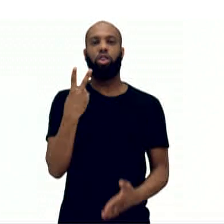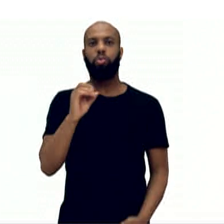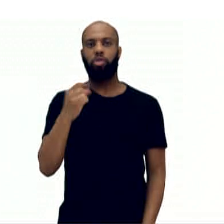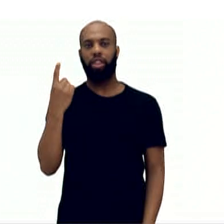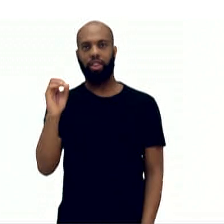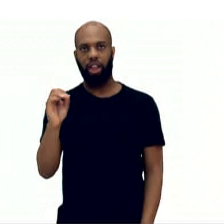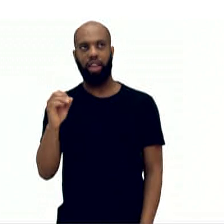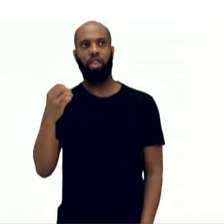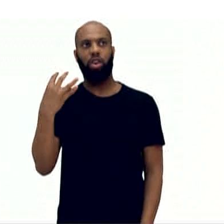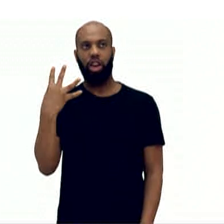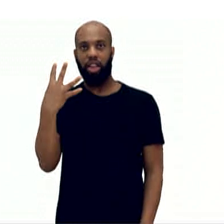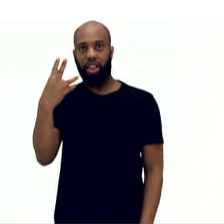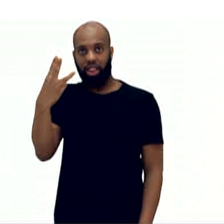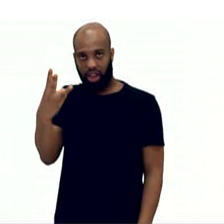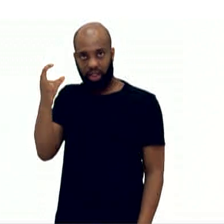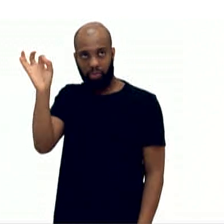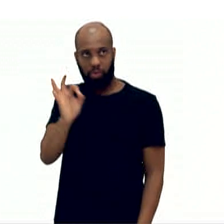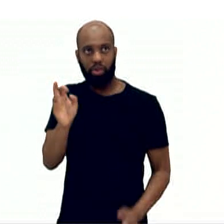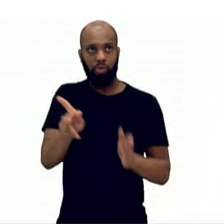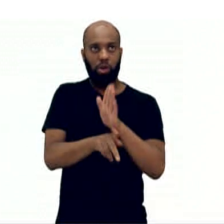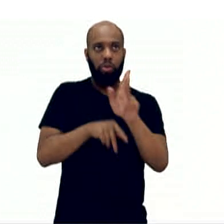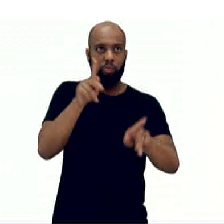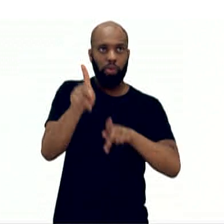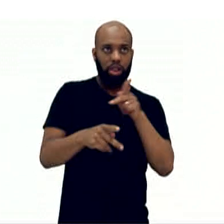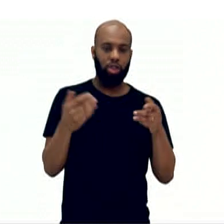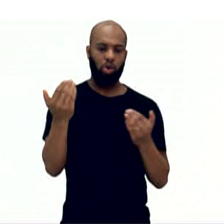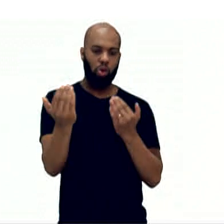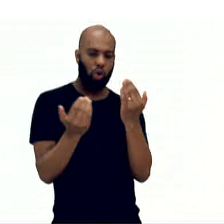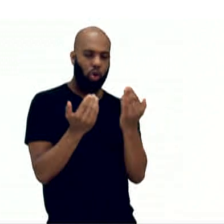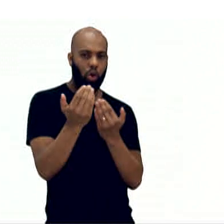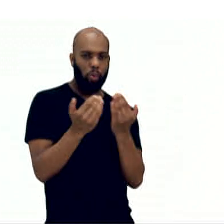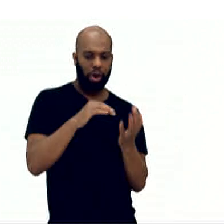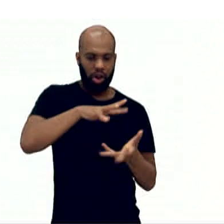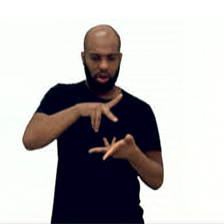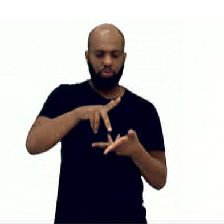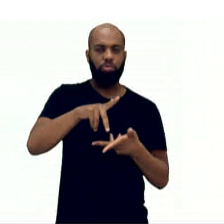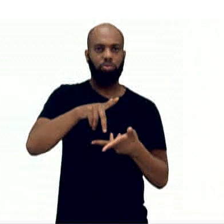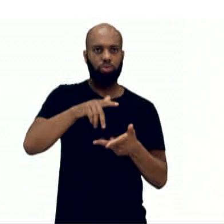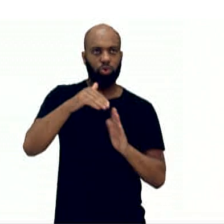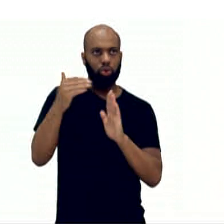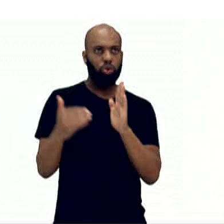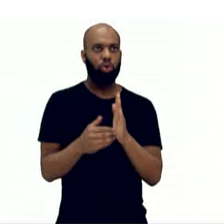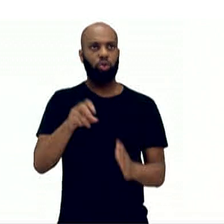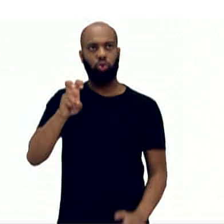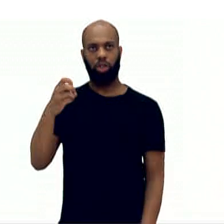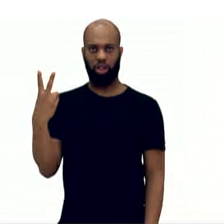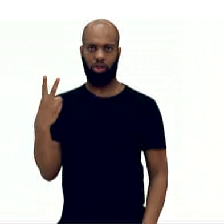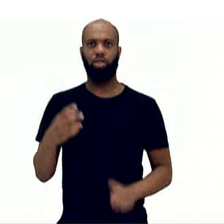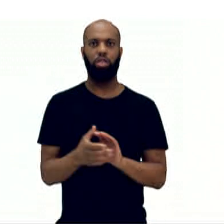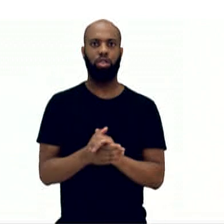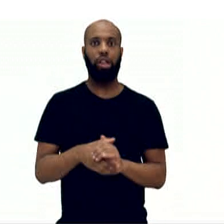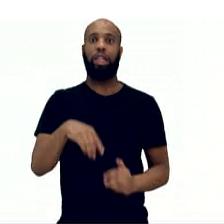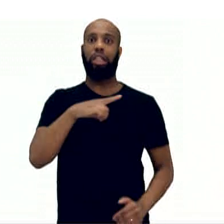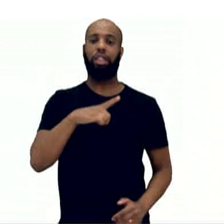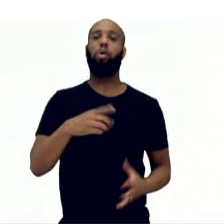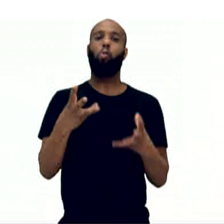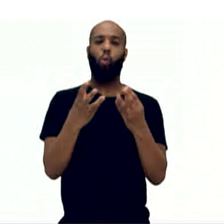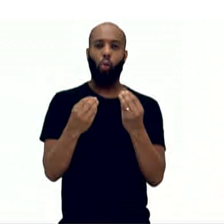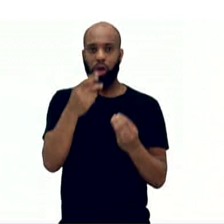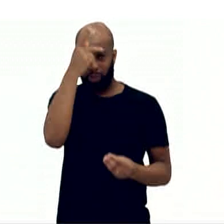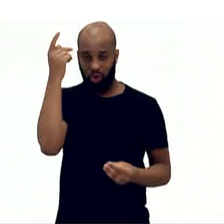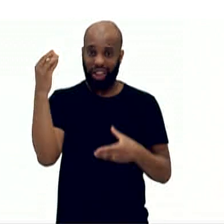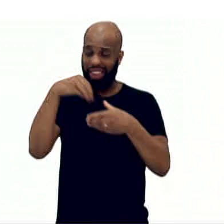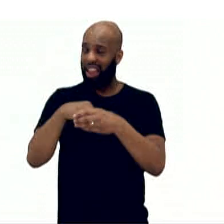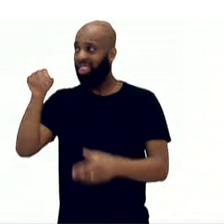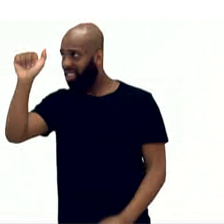43% da população em comparação à média do mundo todo, que é de 52%. Mesmo com essa grande concentração populacional